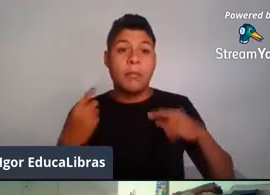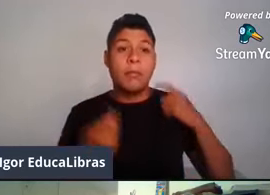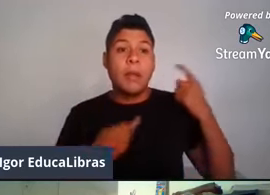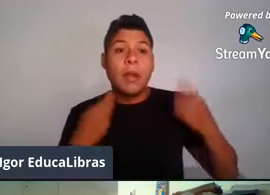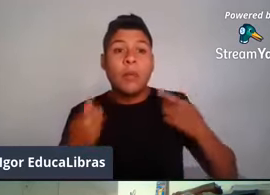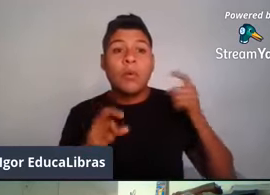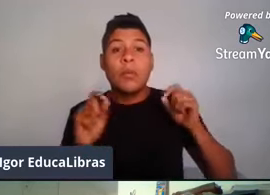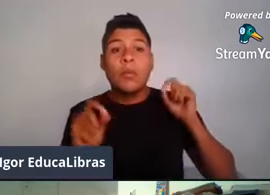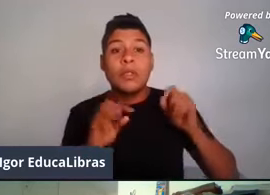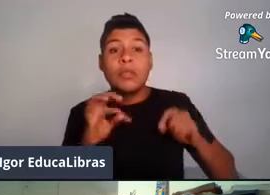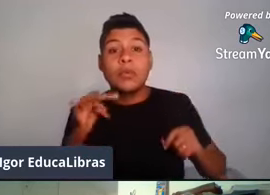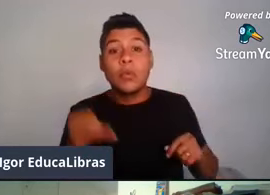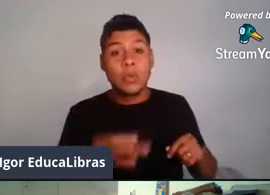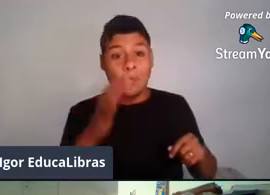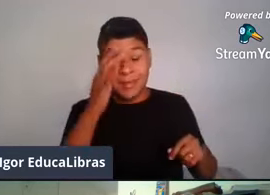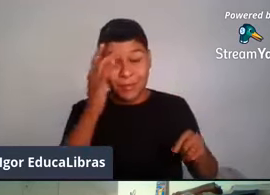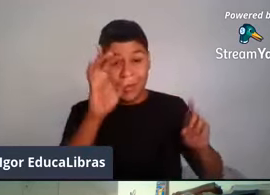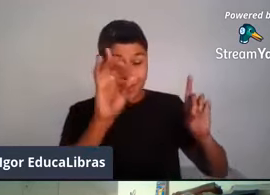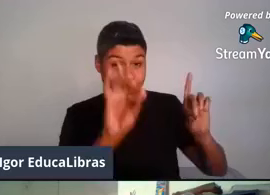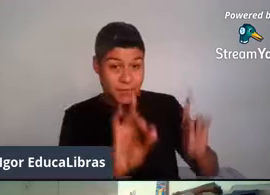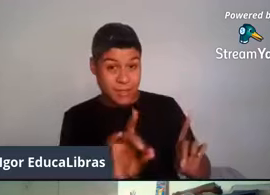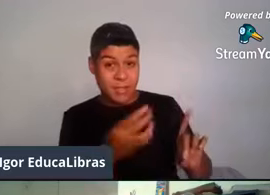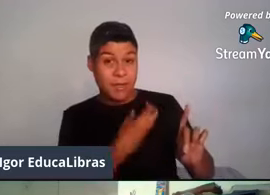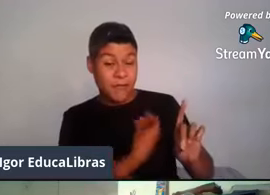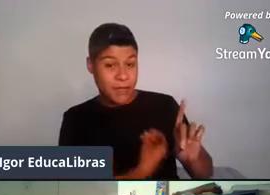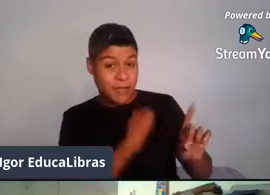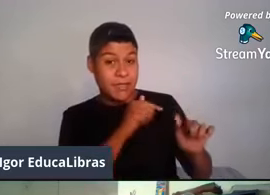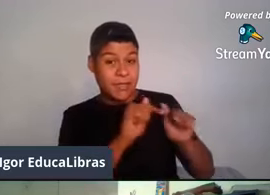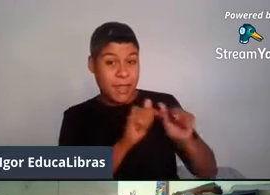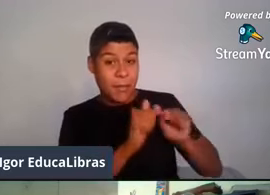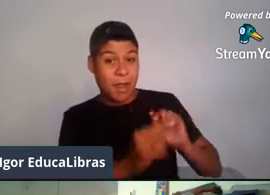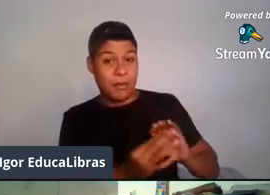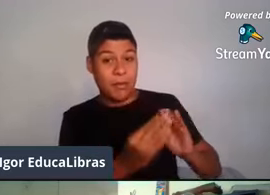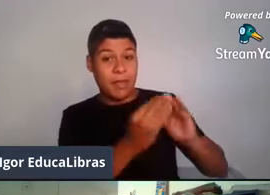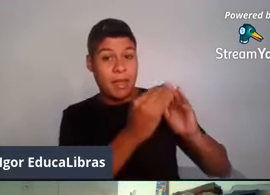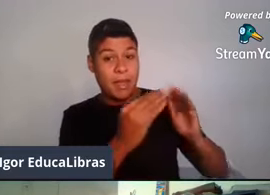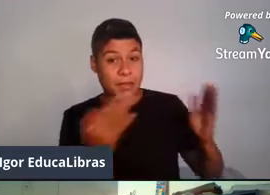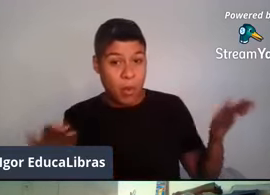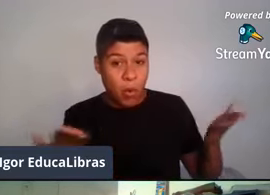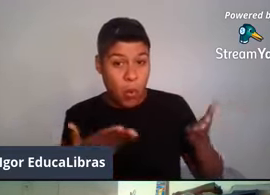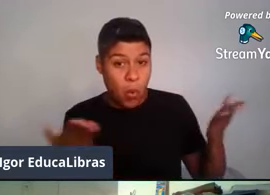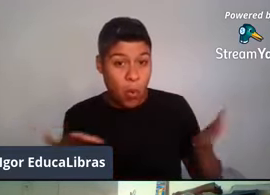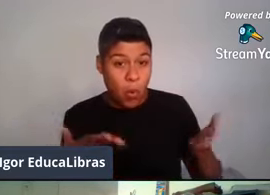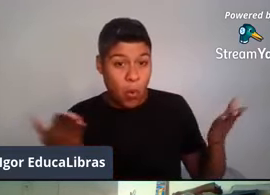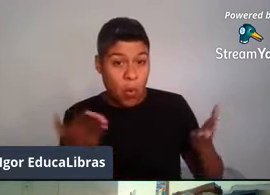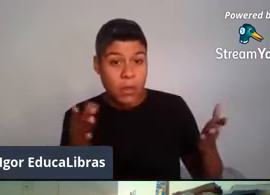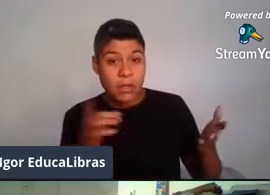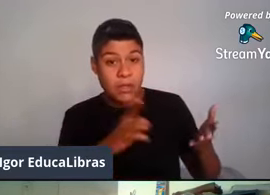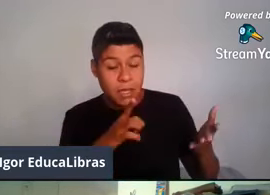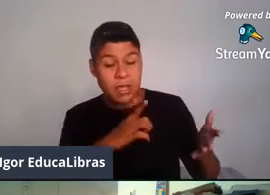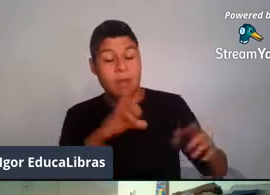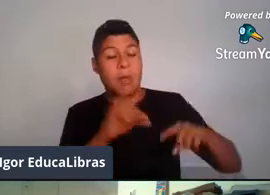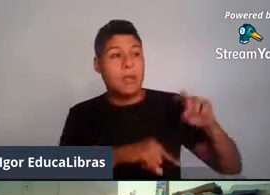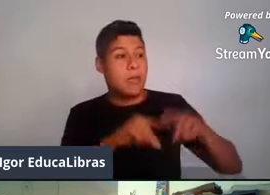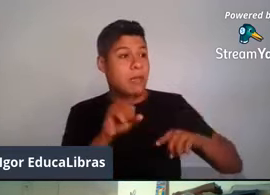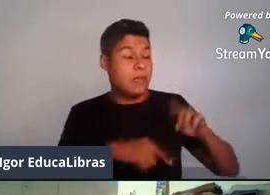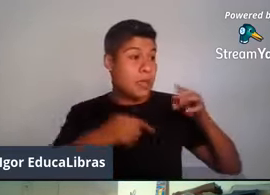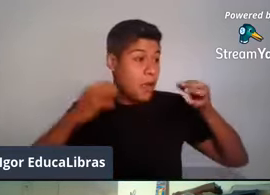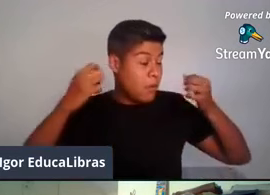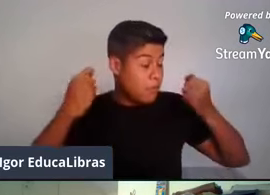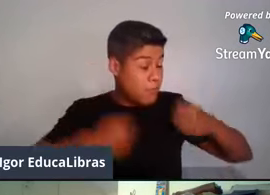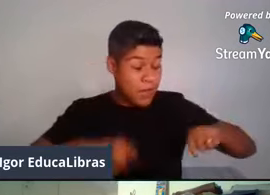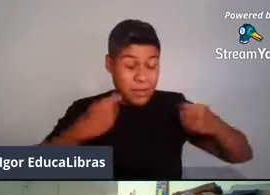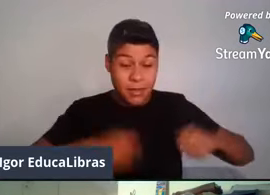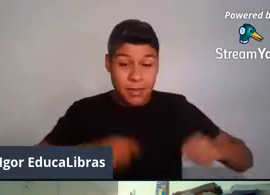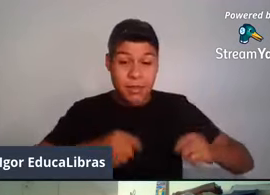Será que todas as pessoas com deficiência que estão em trabalho remoto hoje, elas têm as ferramentas necessárias para